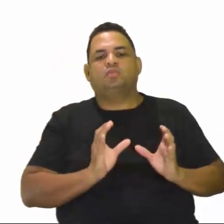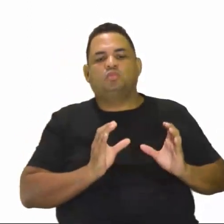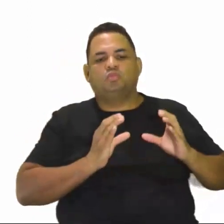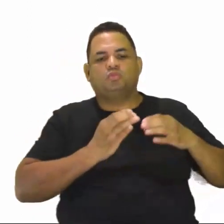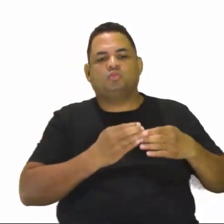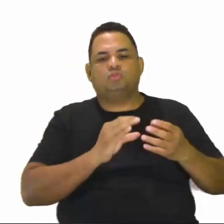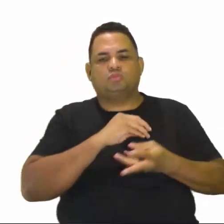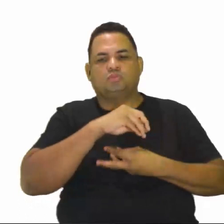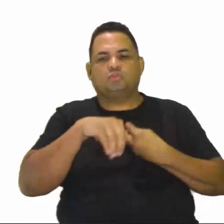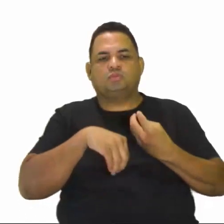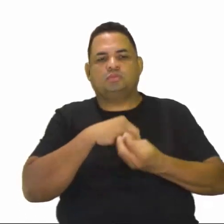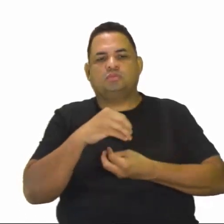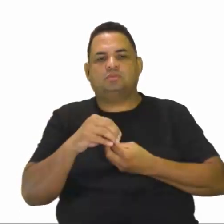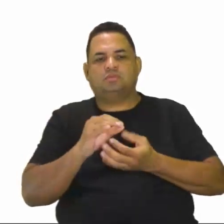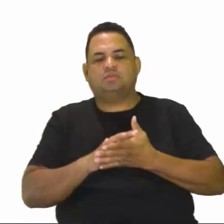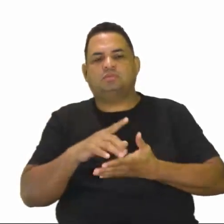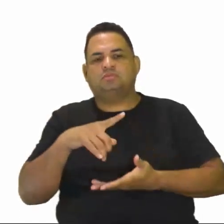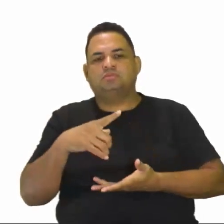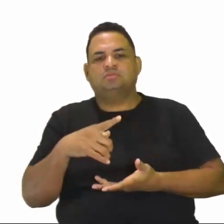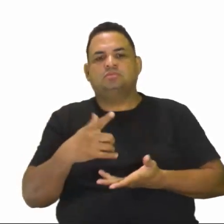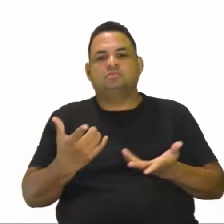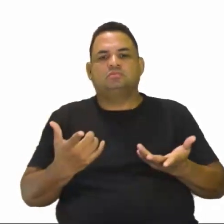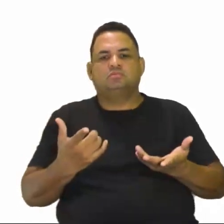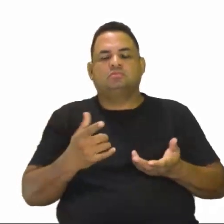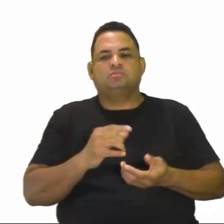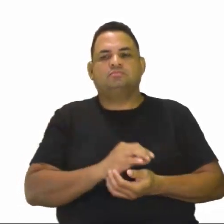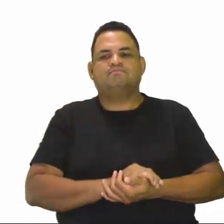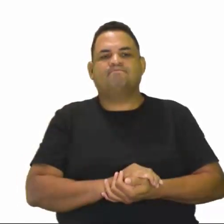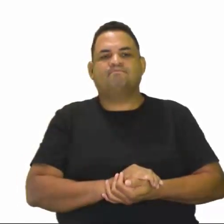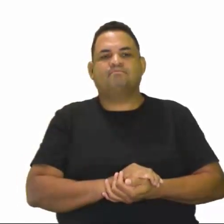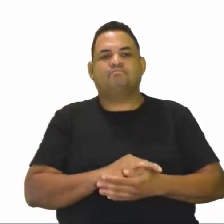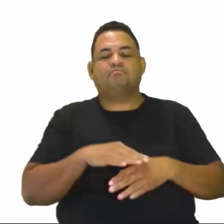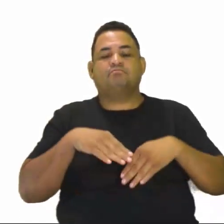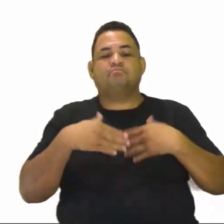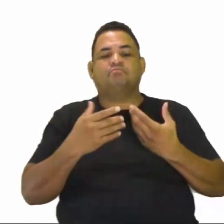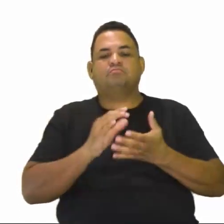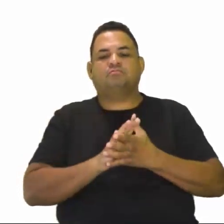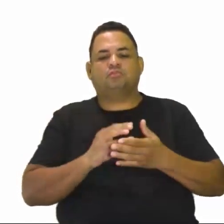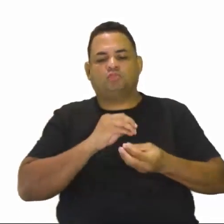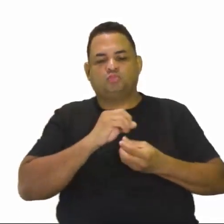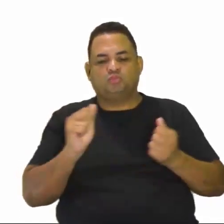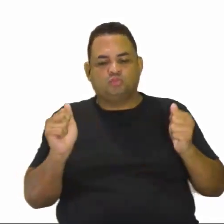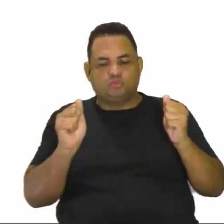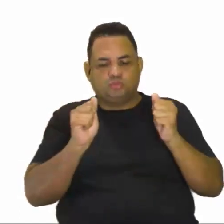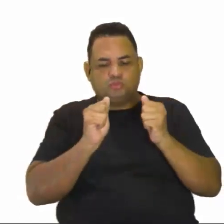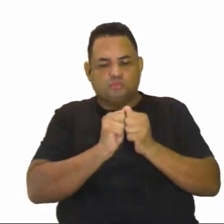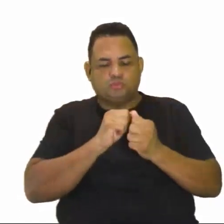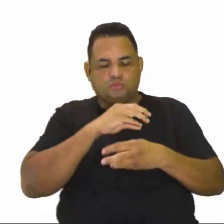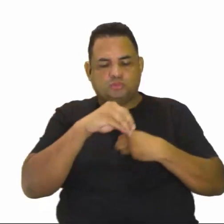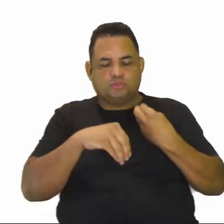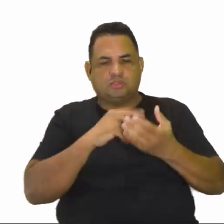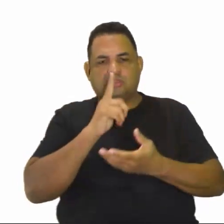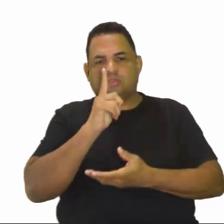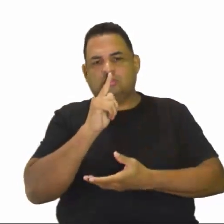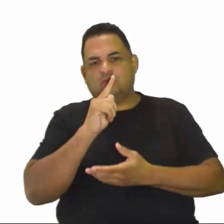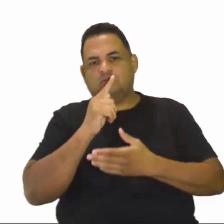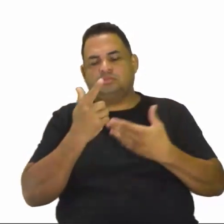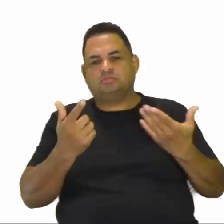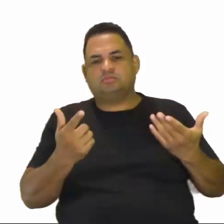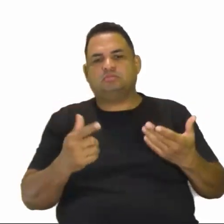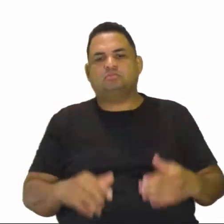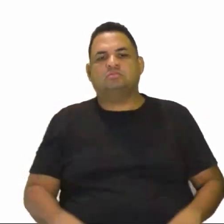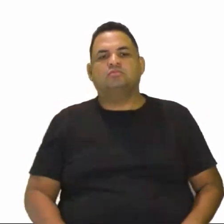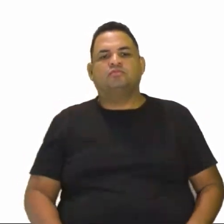de compostos e que essa classe de compostos, quando está em solução, em